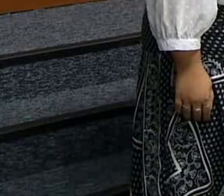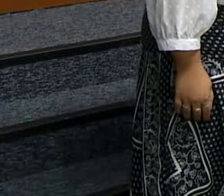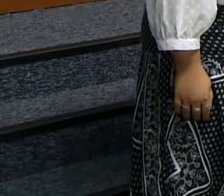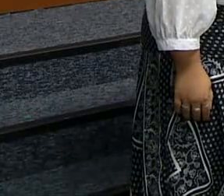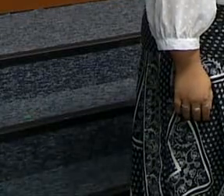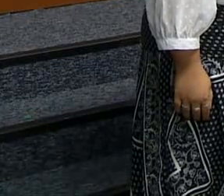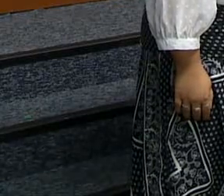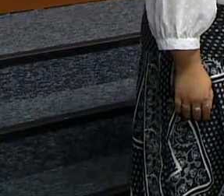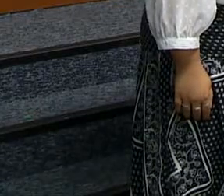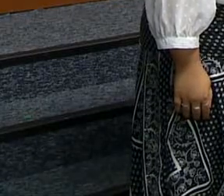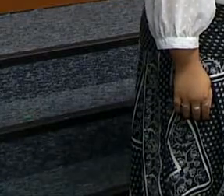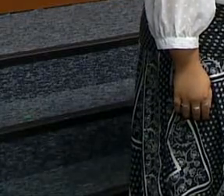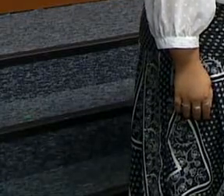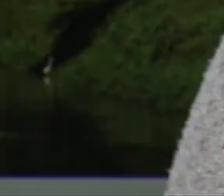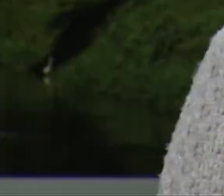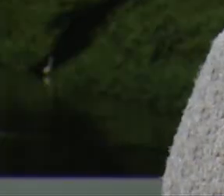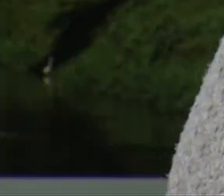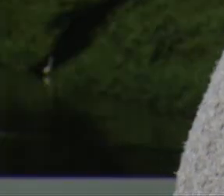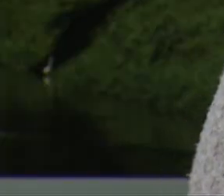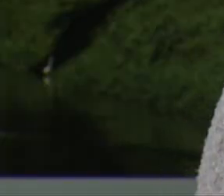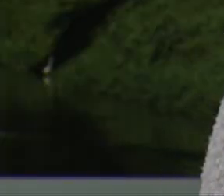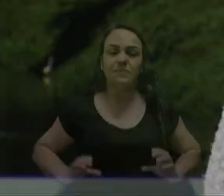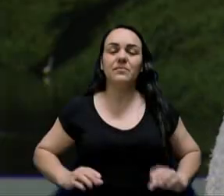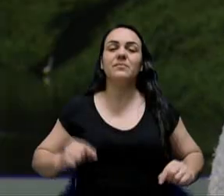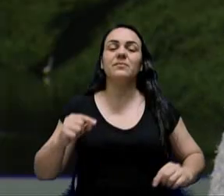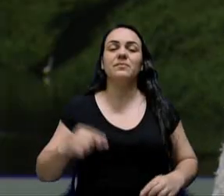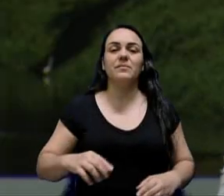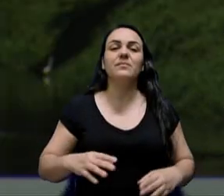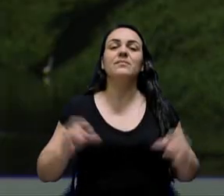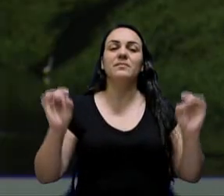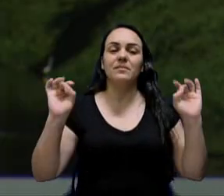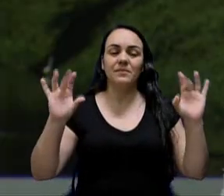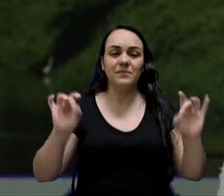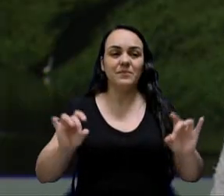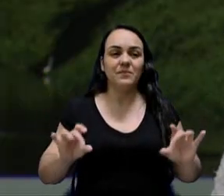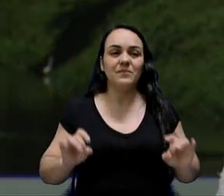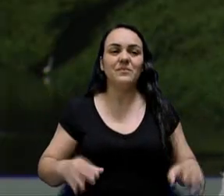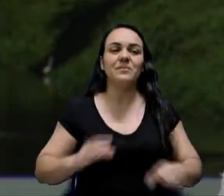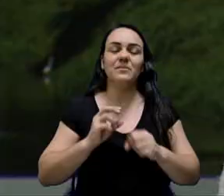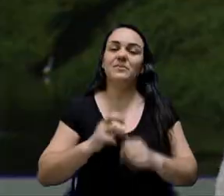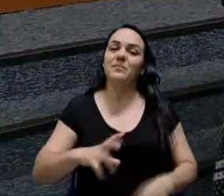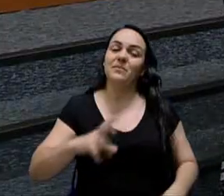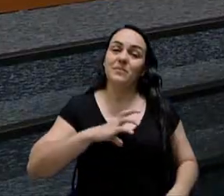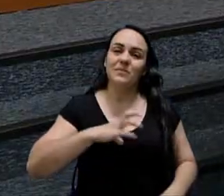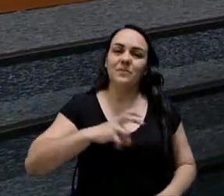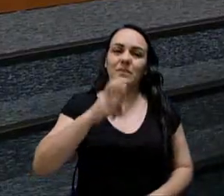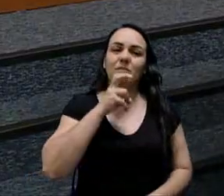Vamos aplaudir, então, o novo cidadão emérito de Sorocaba.